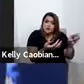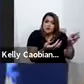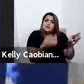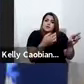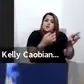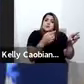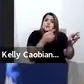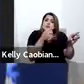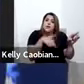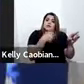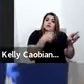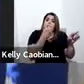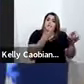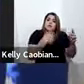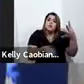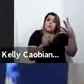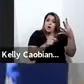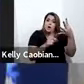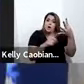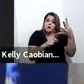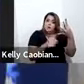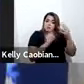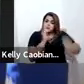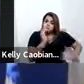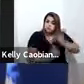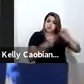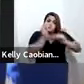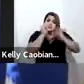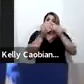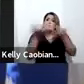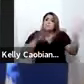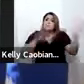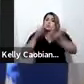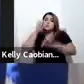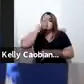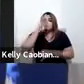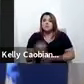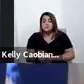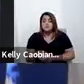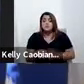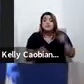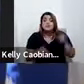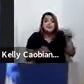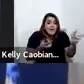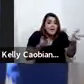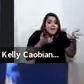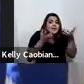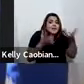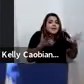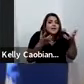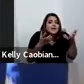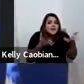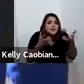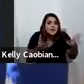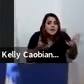quarto lugar, a quarta montadora do Brasil. E ela queria desmontar essa situação.